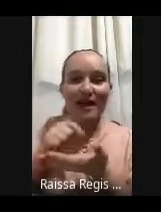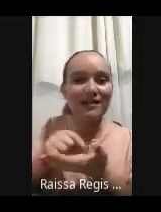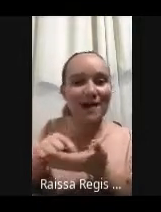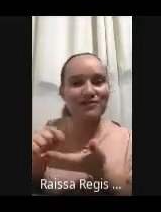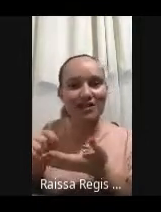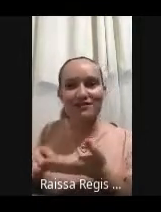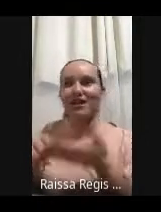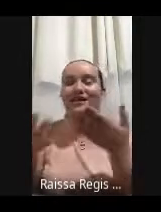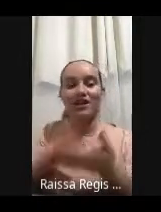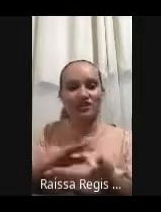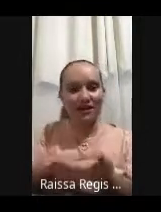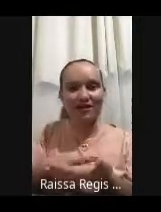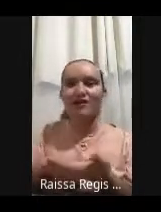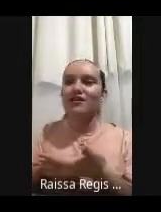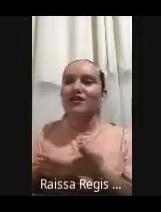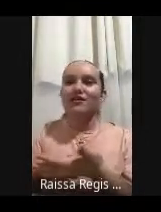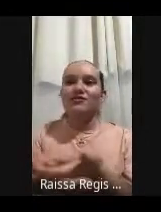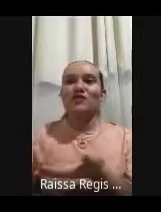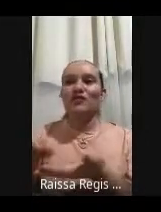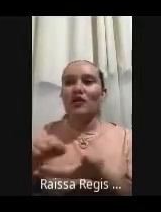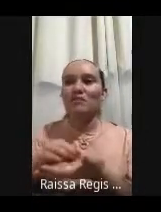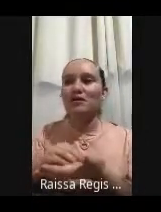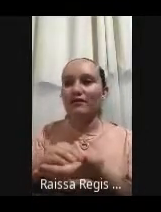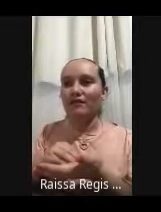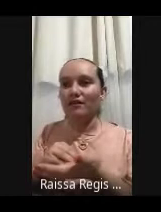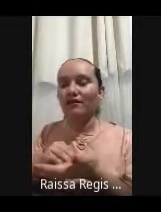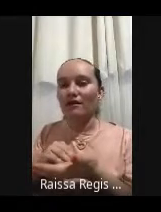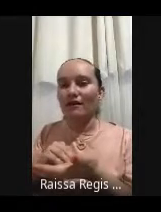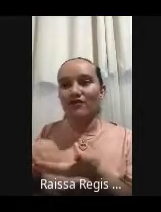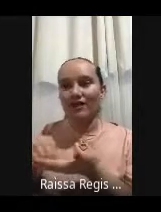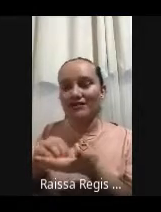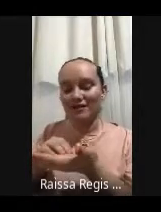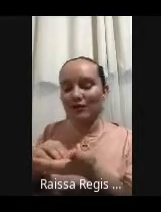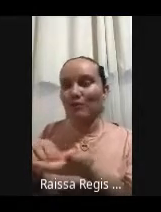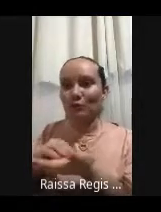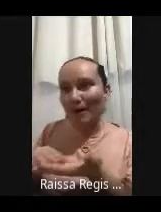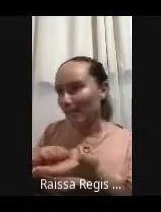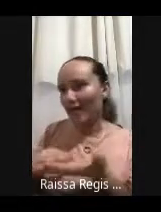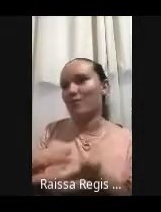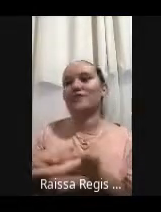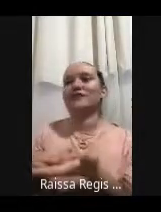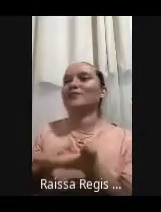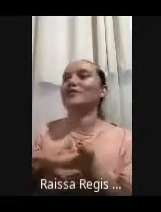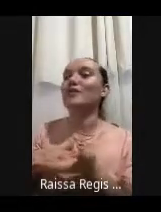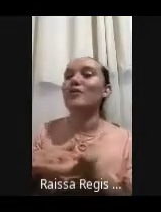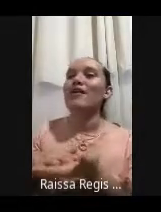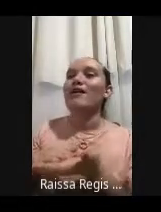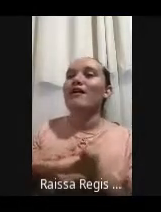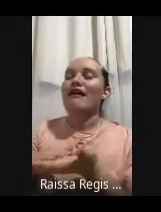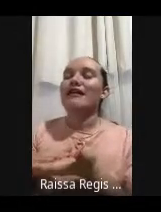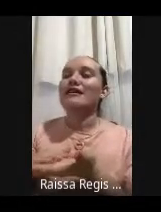registrar cada passo da dança, ela queria registrar de uma forma que ficasse ali num papel, por exemplo.